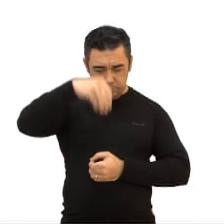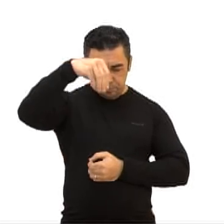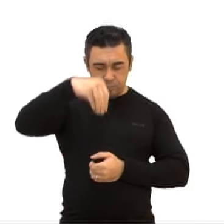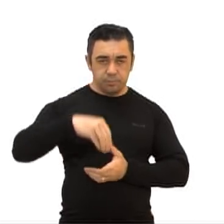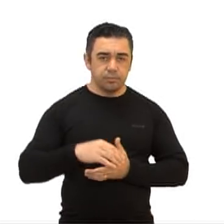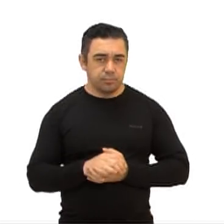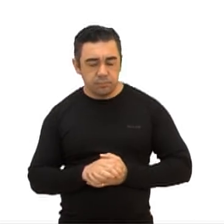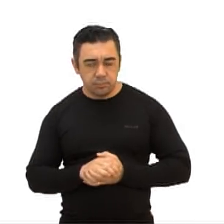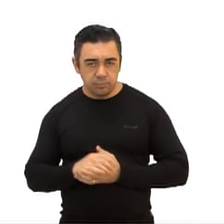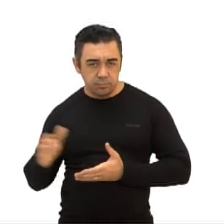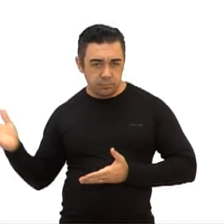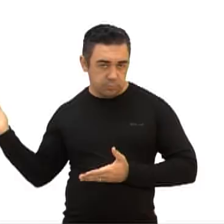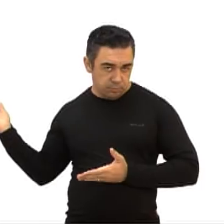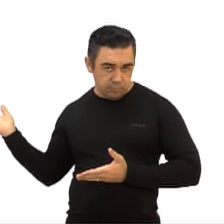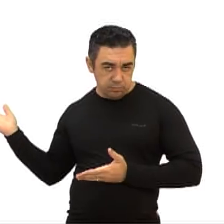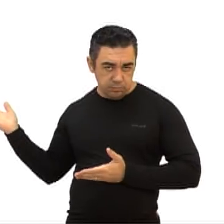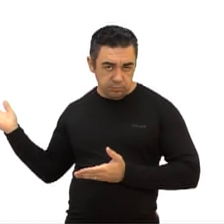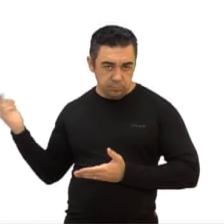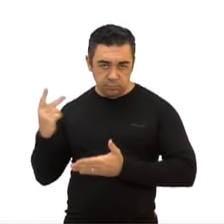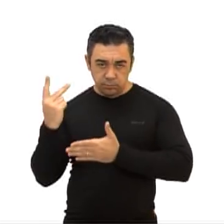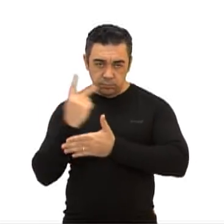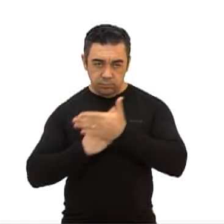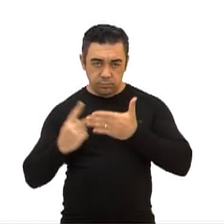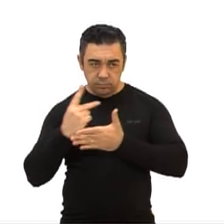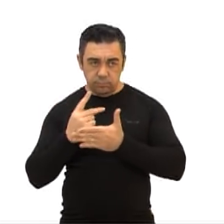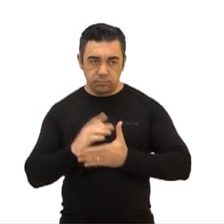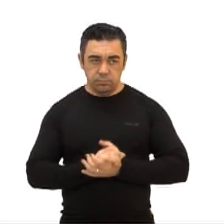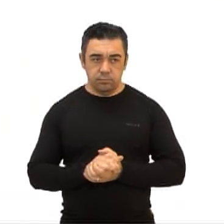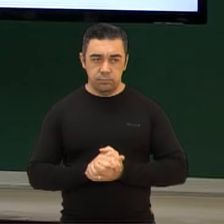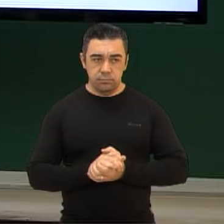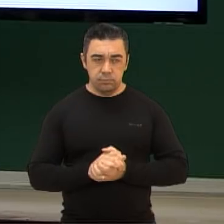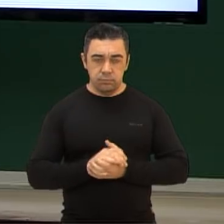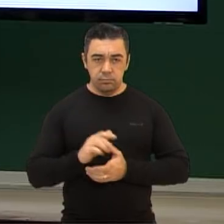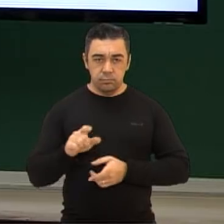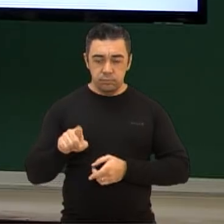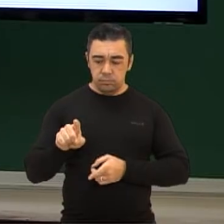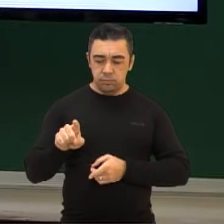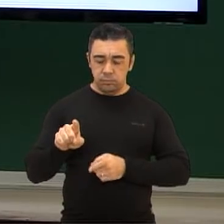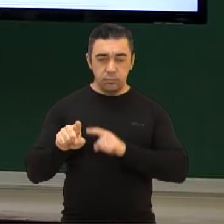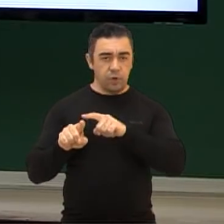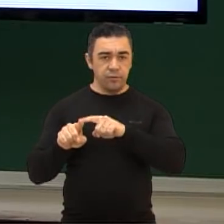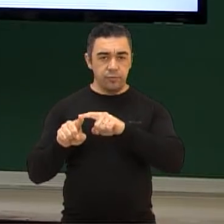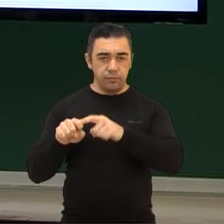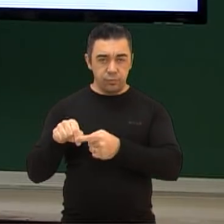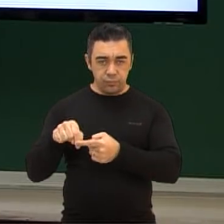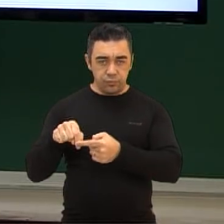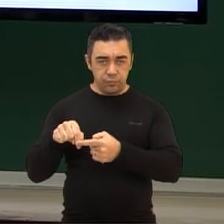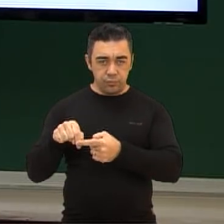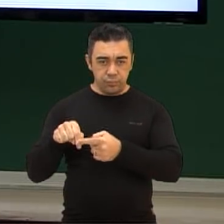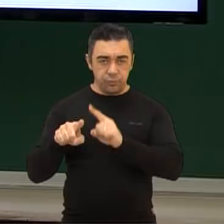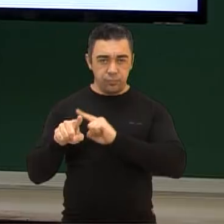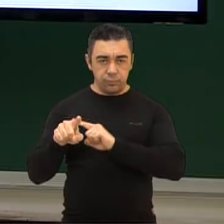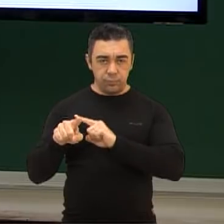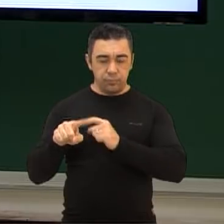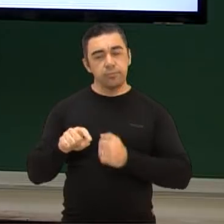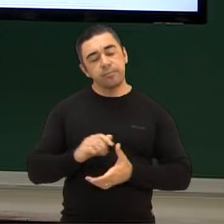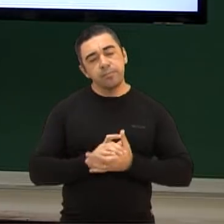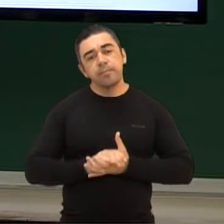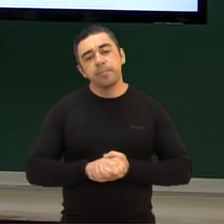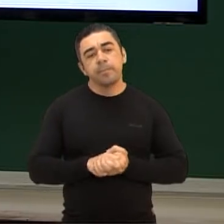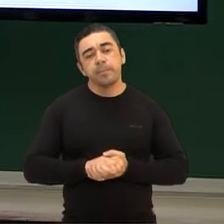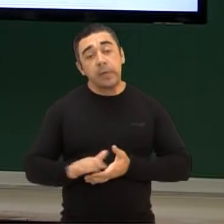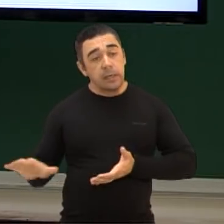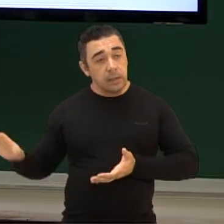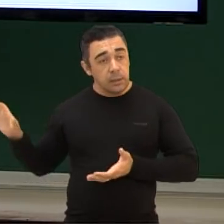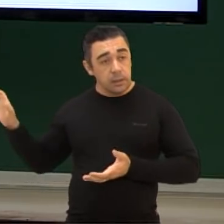abaixo. Então, assim ela está fechada. Se eu faço esse giro, ela vai ficar aberta.